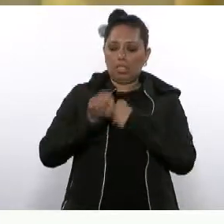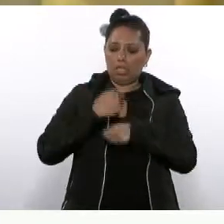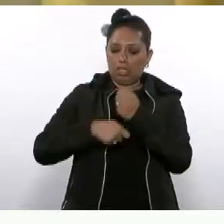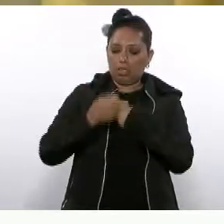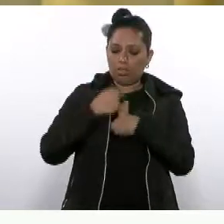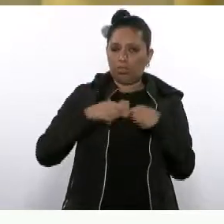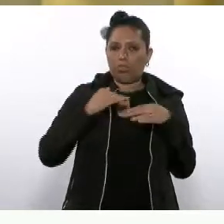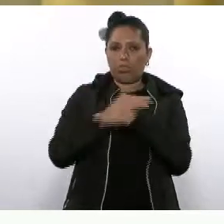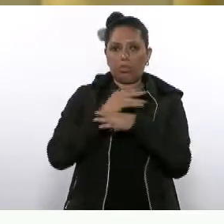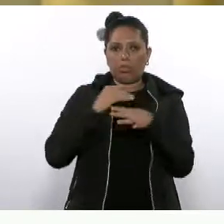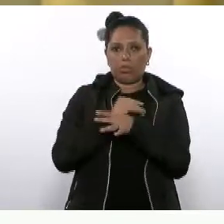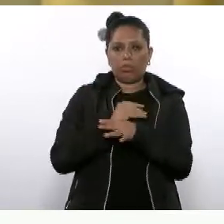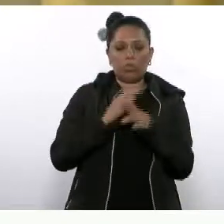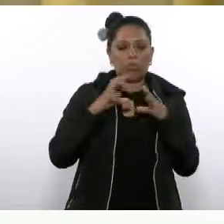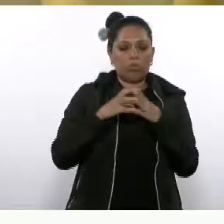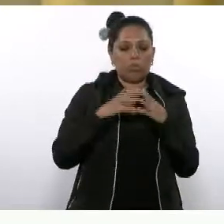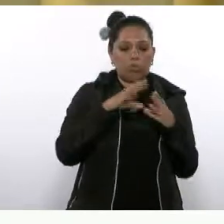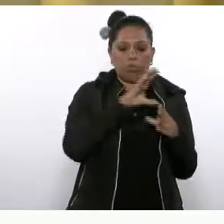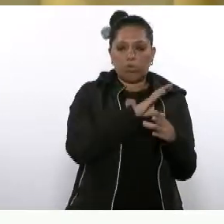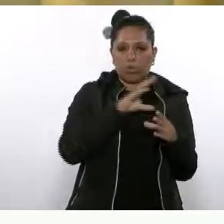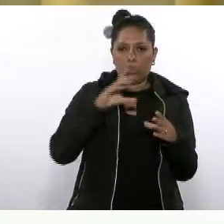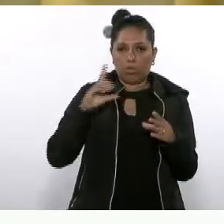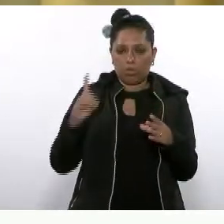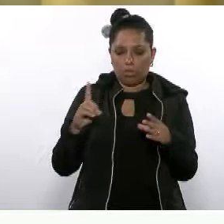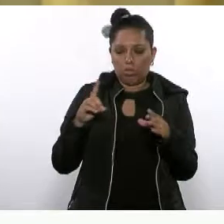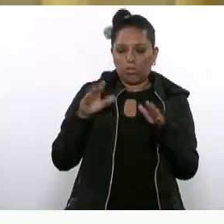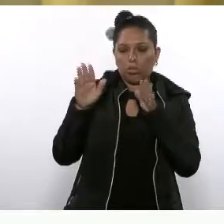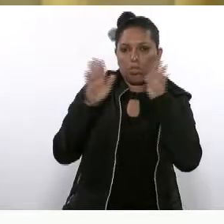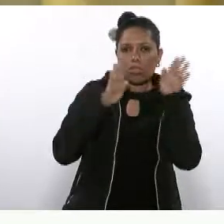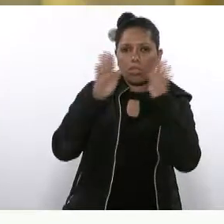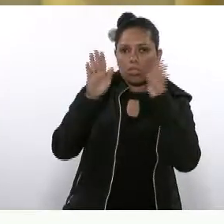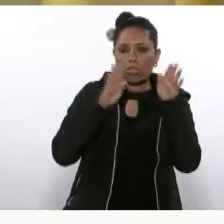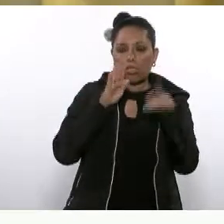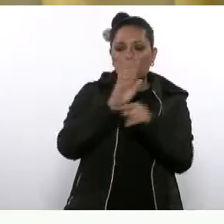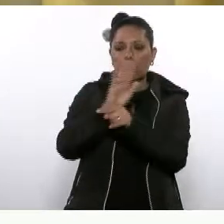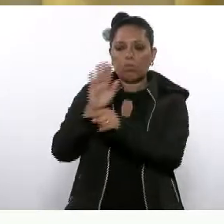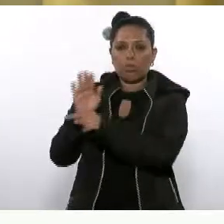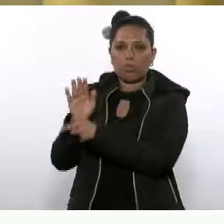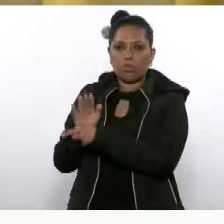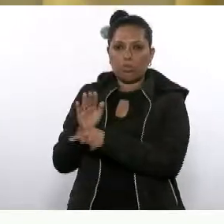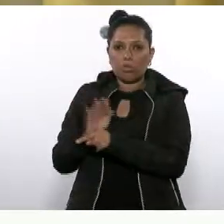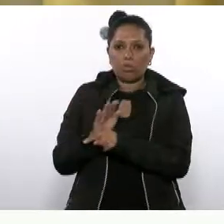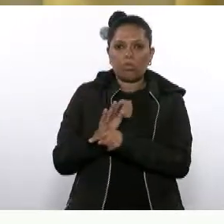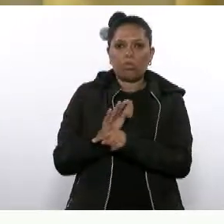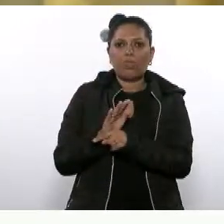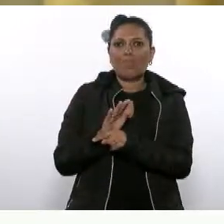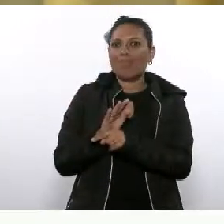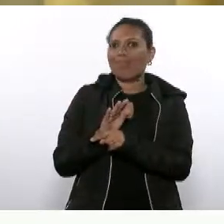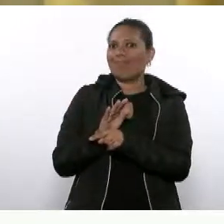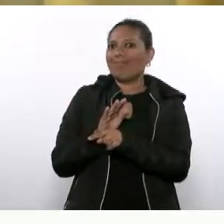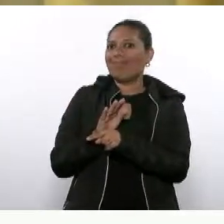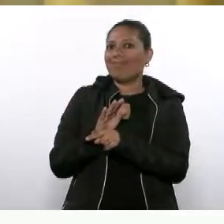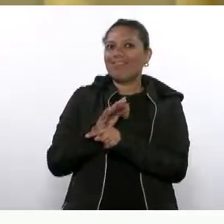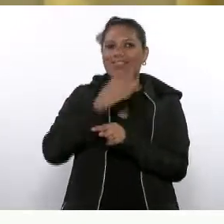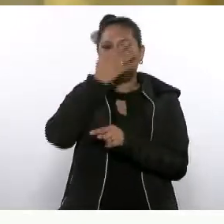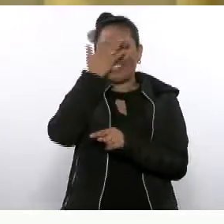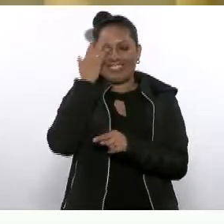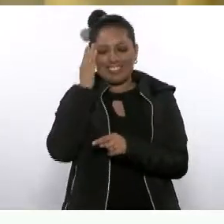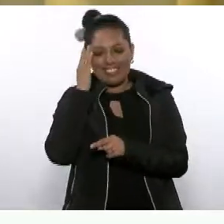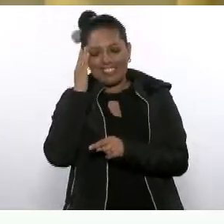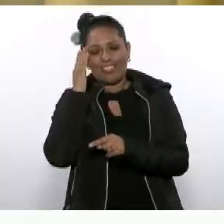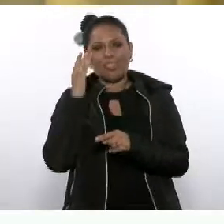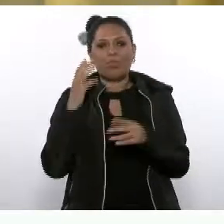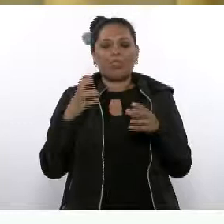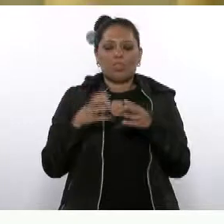pública municipal uma coordenação de acessibilidade para atender a demanda por intérprete de Libras nos órgãos estaduais